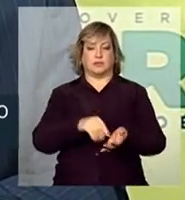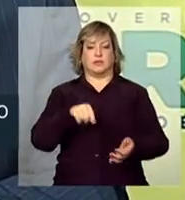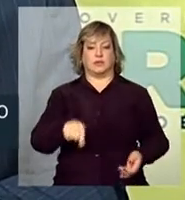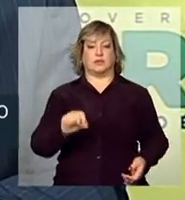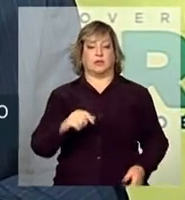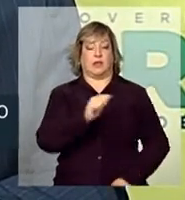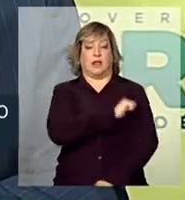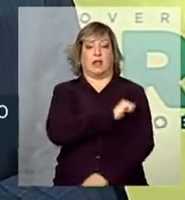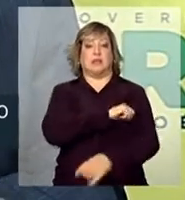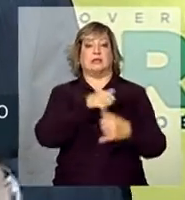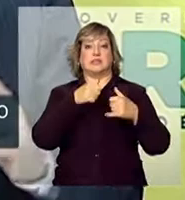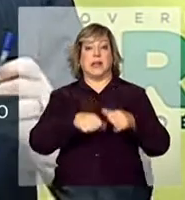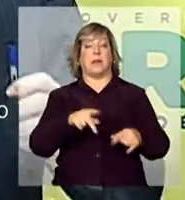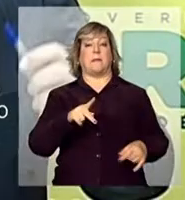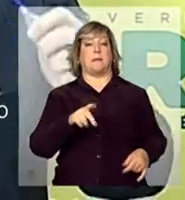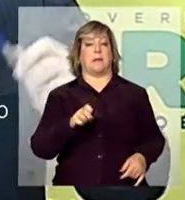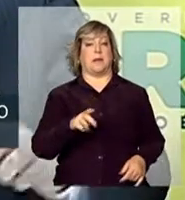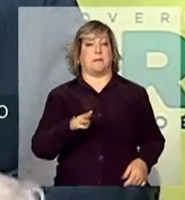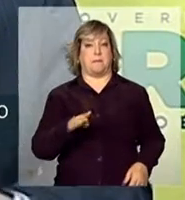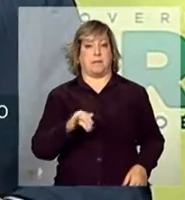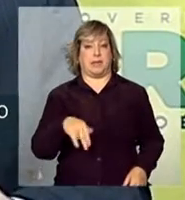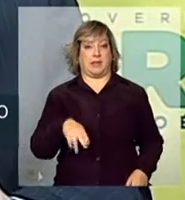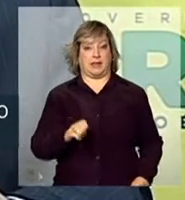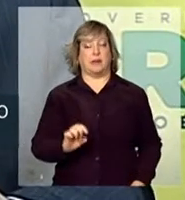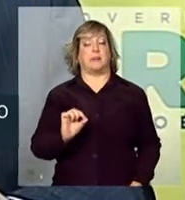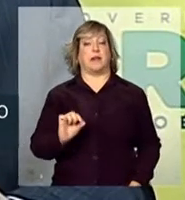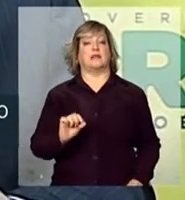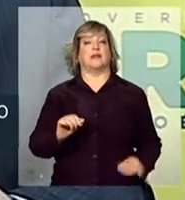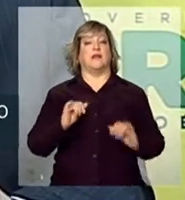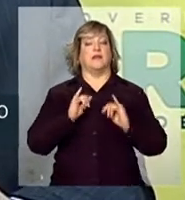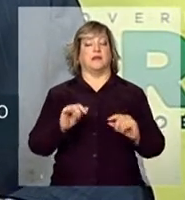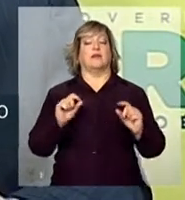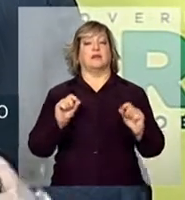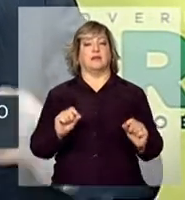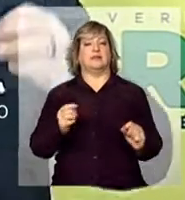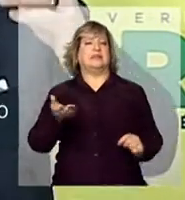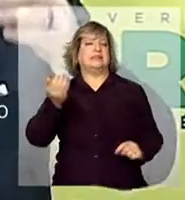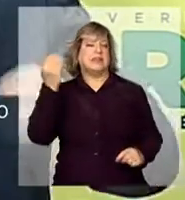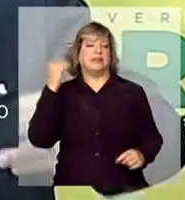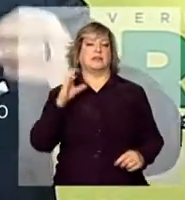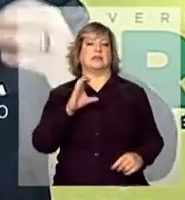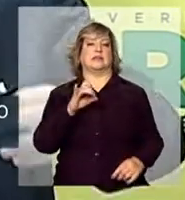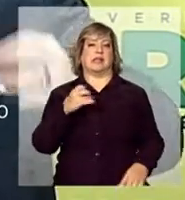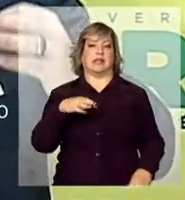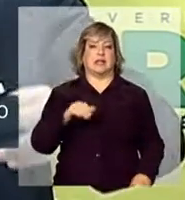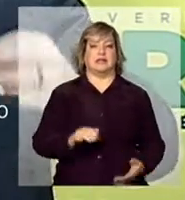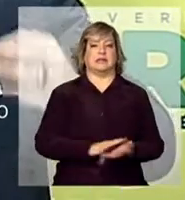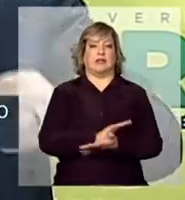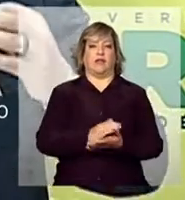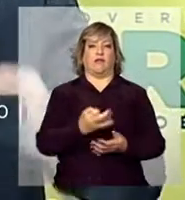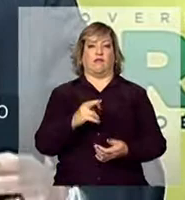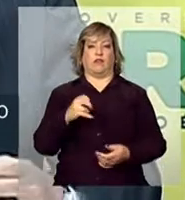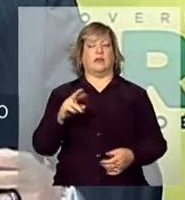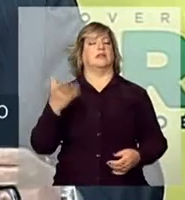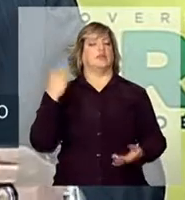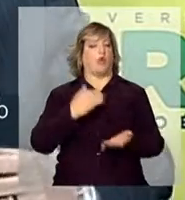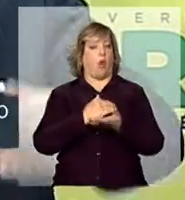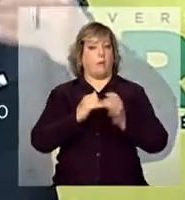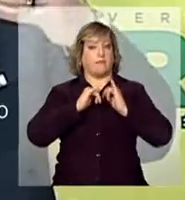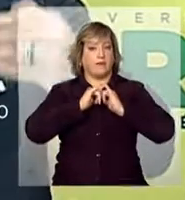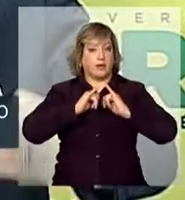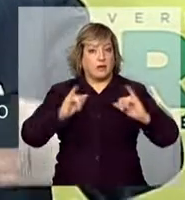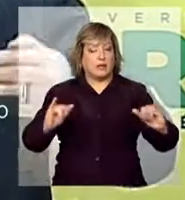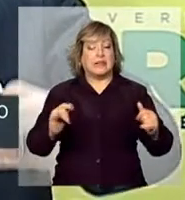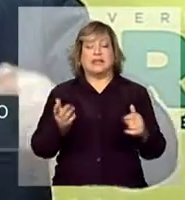pibic que estavam no pibic mas foi dito desde o início do Ciência sem Fronteira que o critério seriam 600 pontos no ENEM